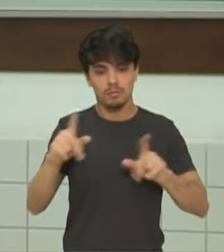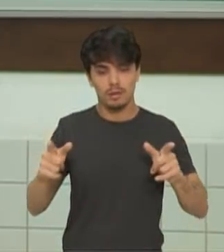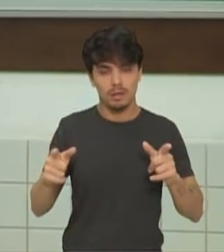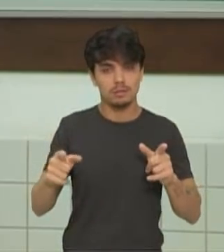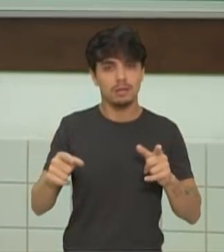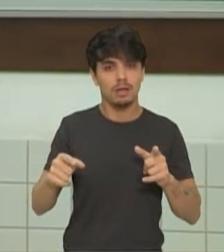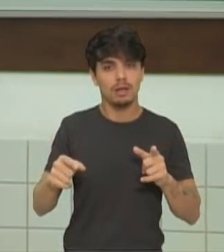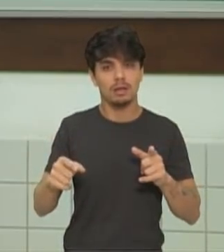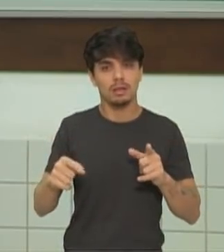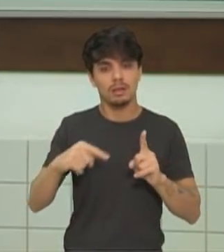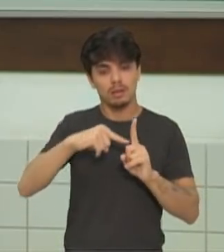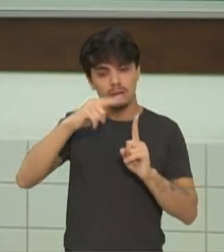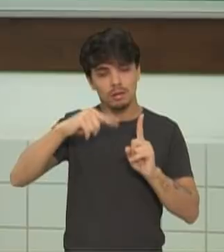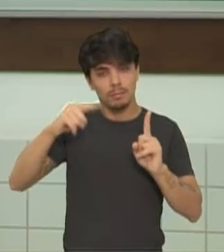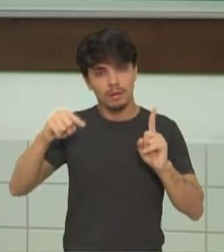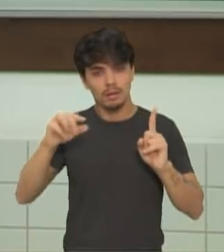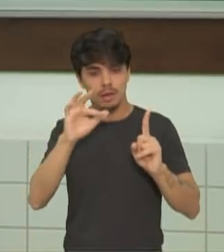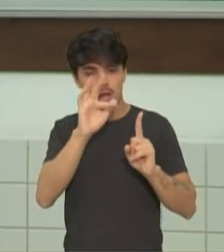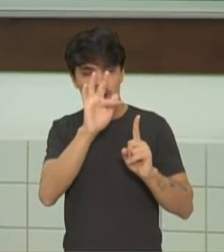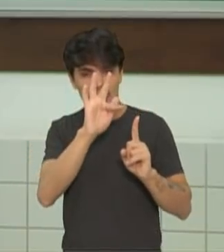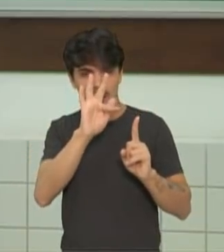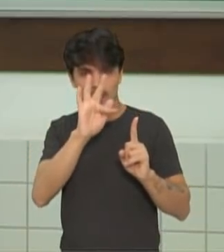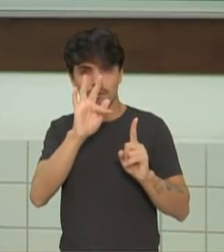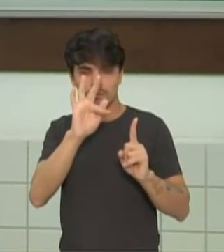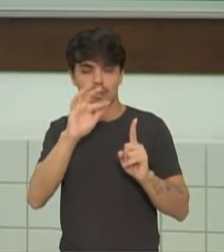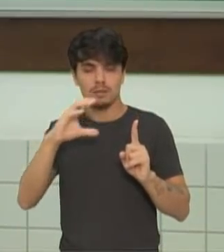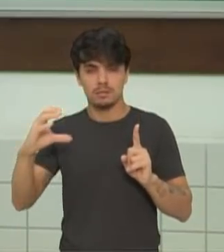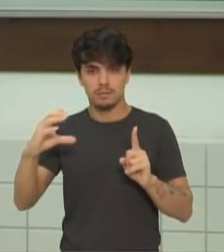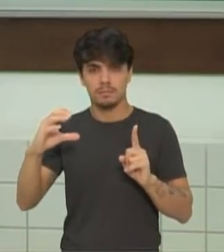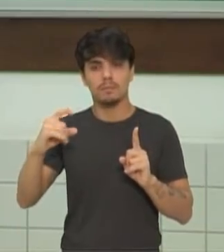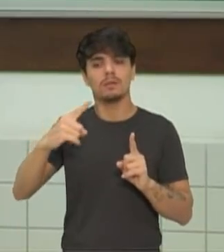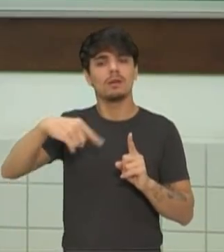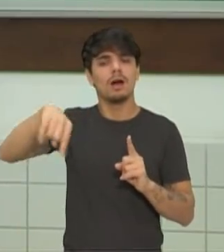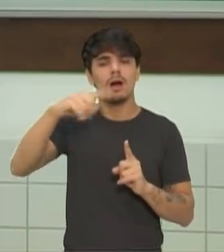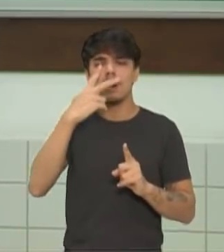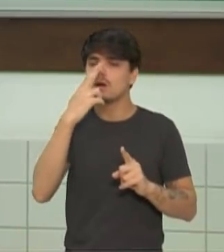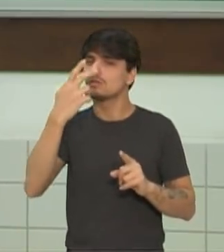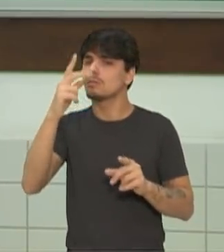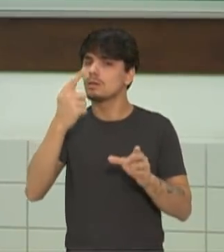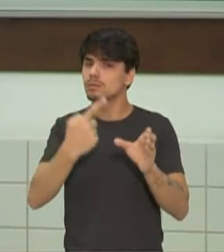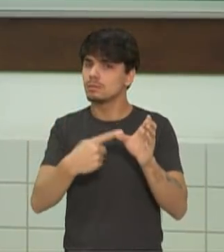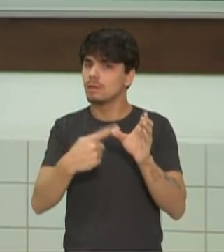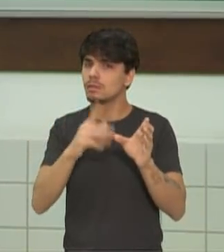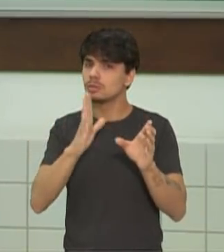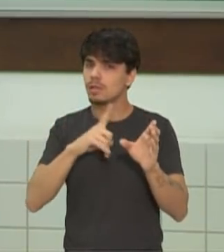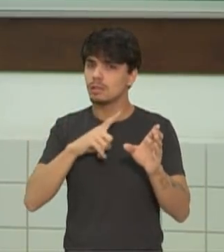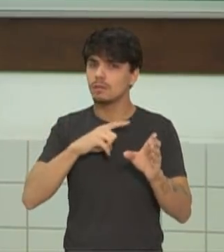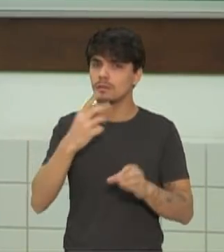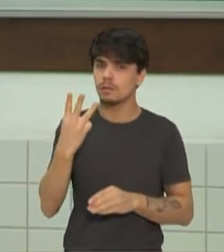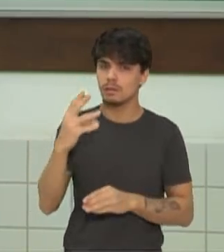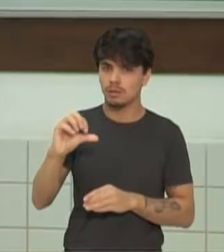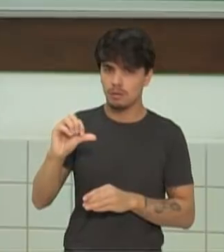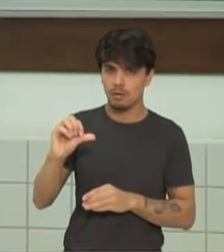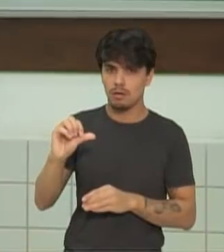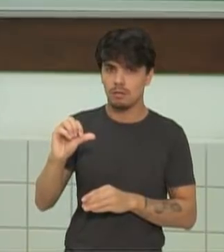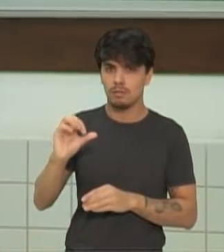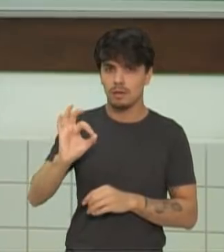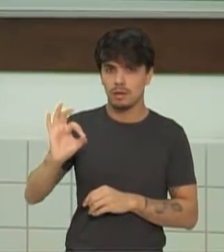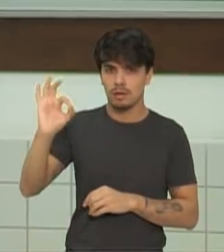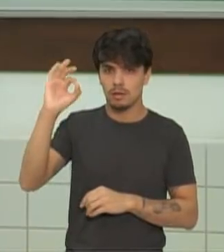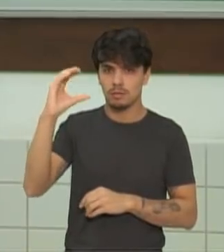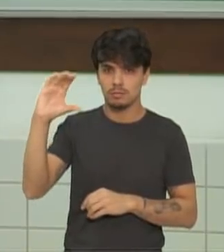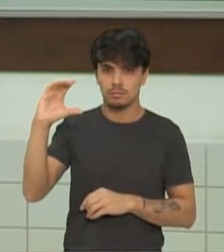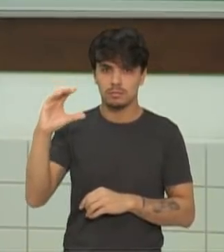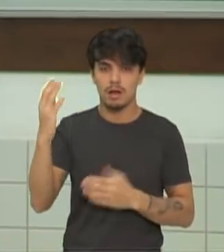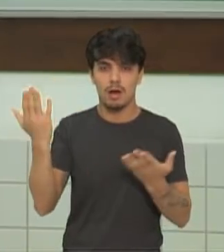O Celsius, que é conhecido, talvez na sua cidade já teve aí 39 graus. Já? Vamos ver quanto que